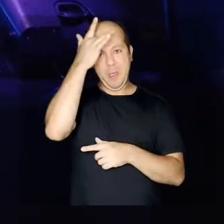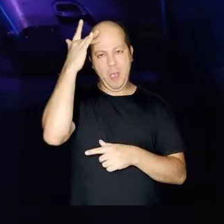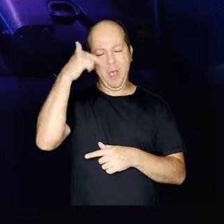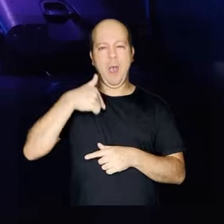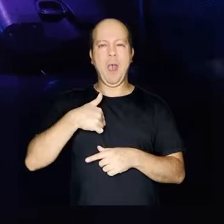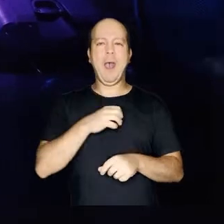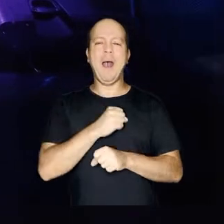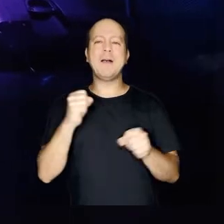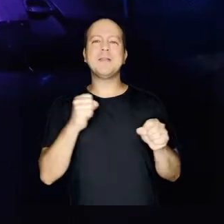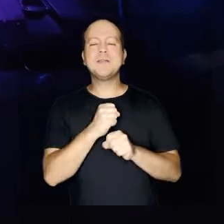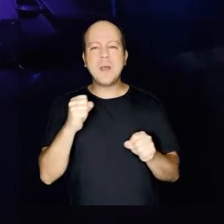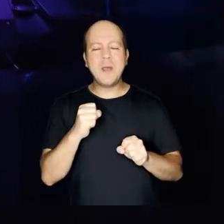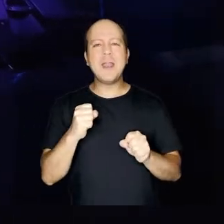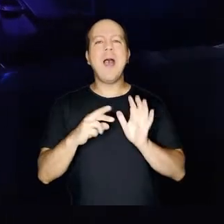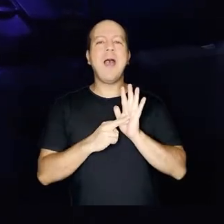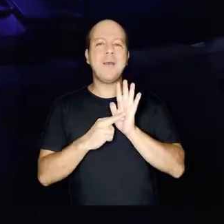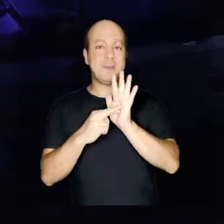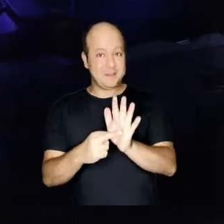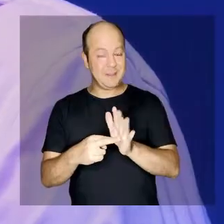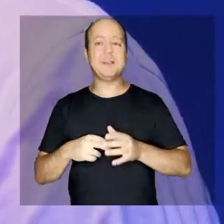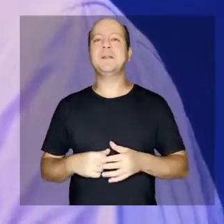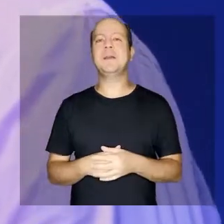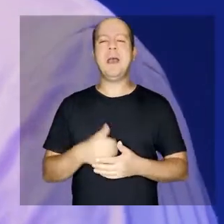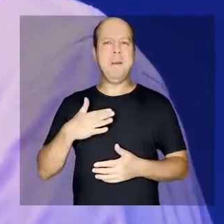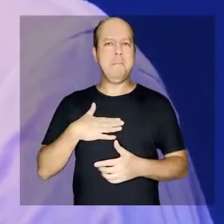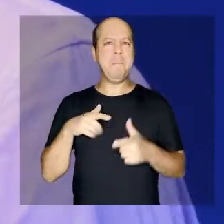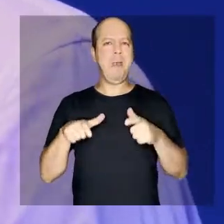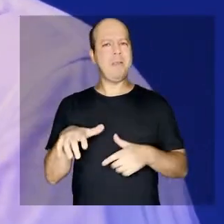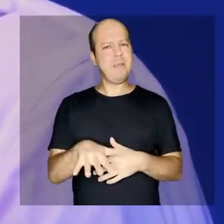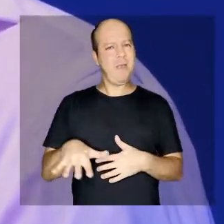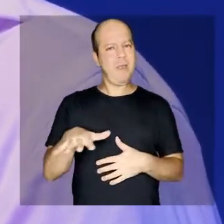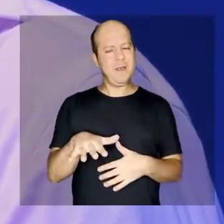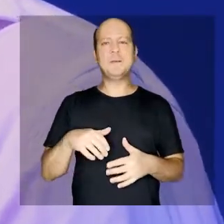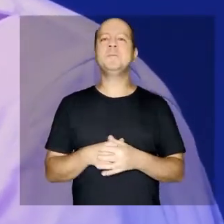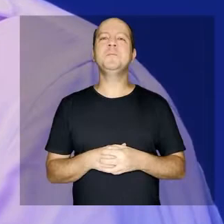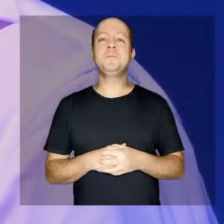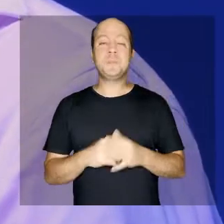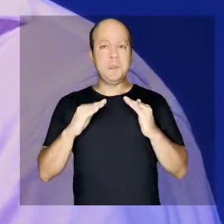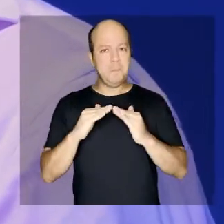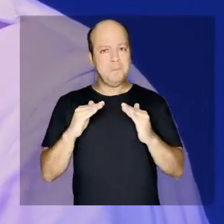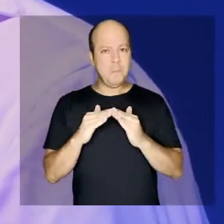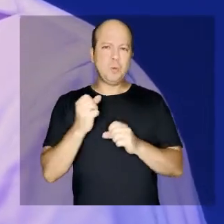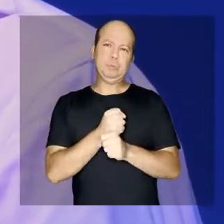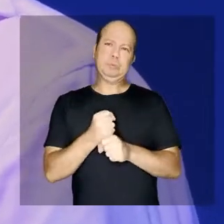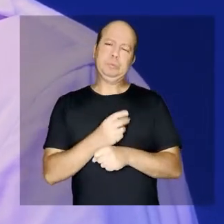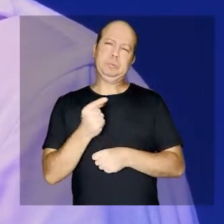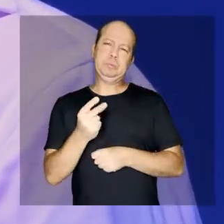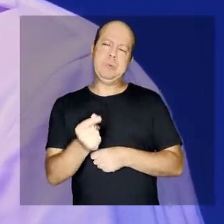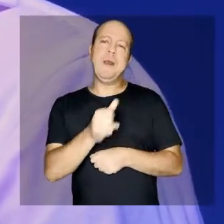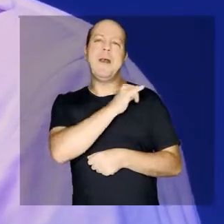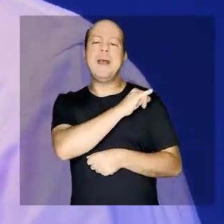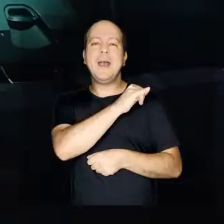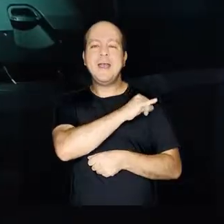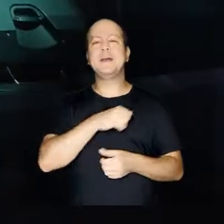que eu adoro que representam minha terra que moram aqui no Rio há